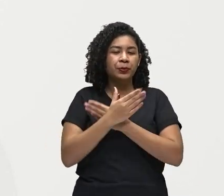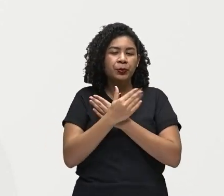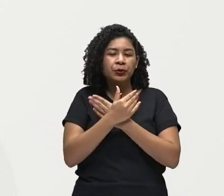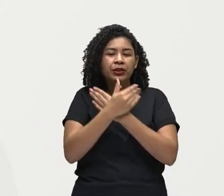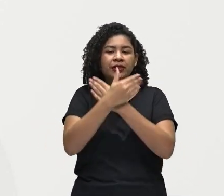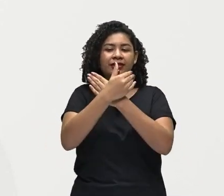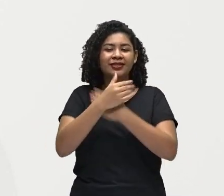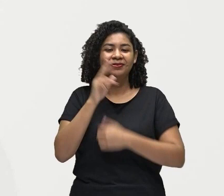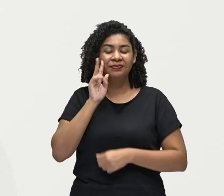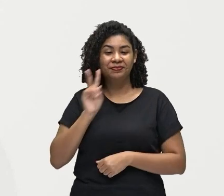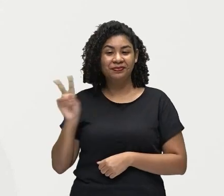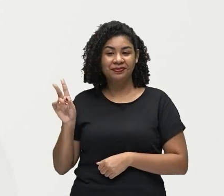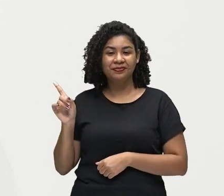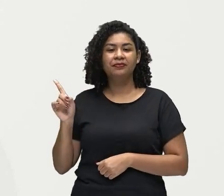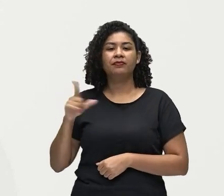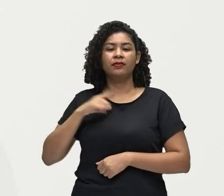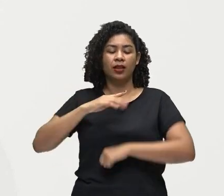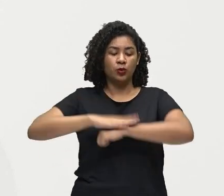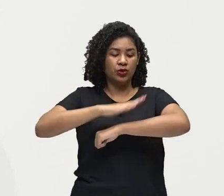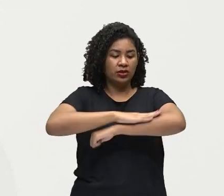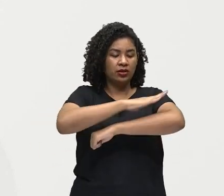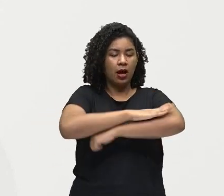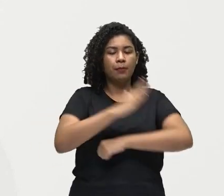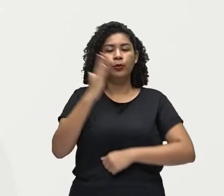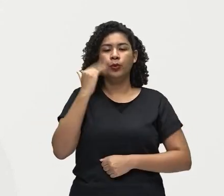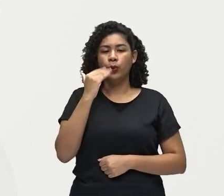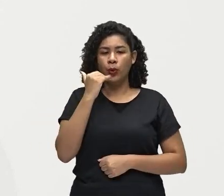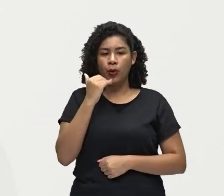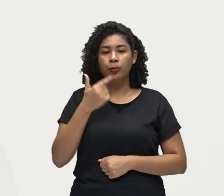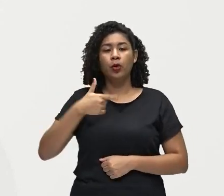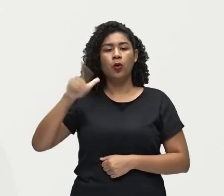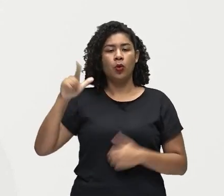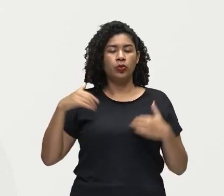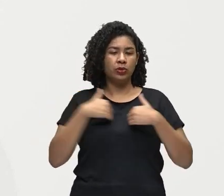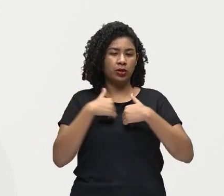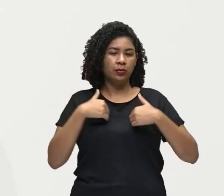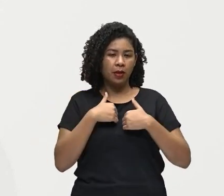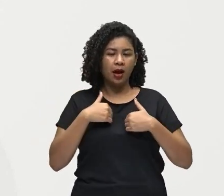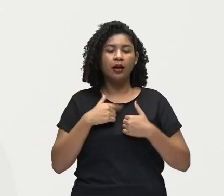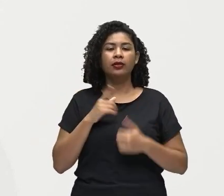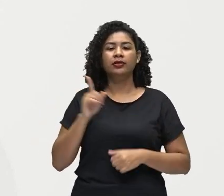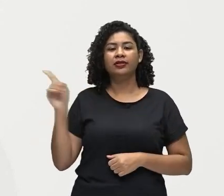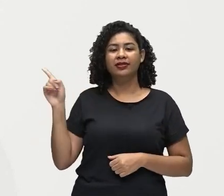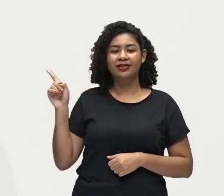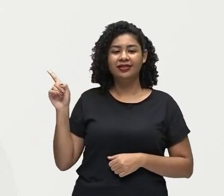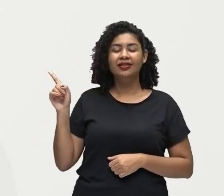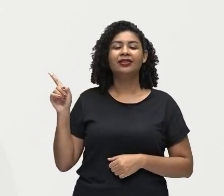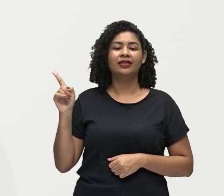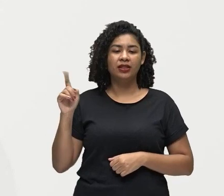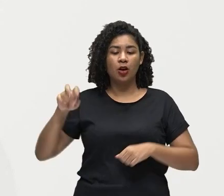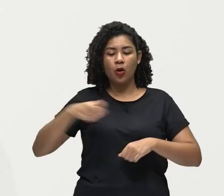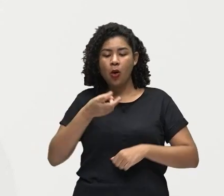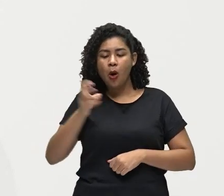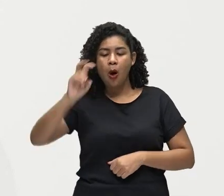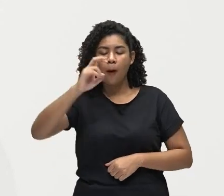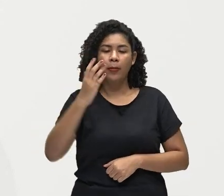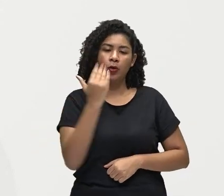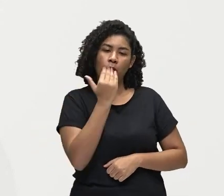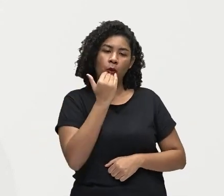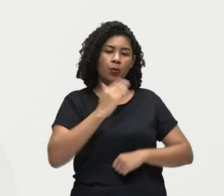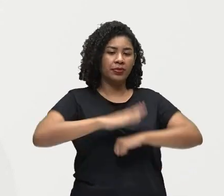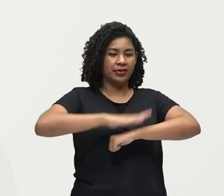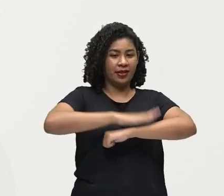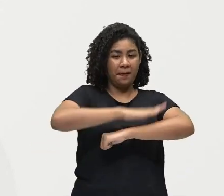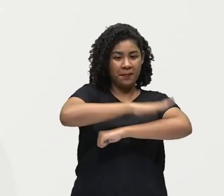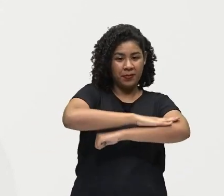aqui, ó, para o sapo, para outros animais como o coelho, certo? O sapo servindo de alimento aqui para a cobra,